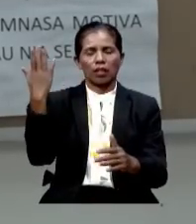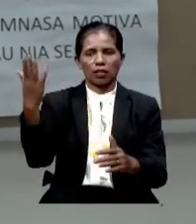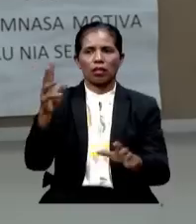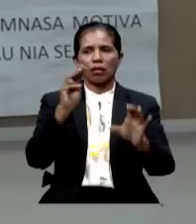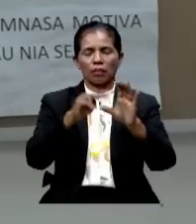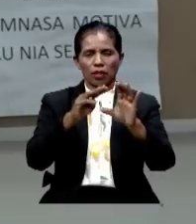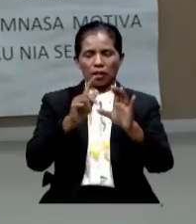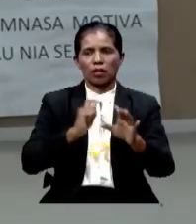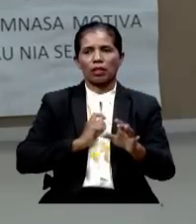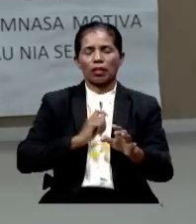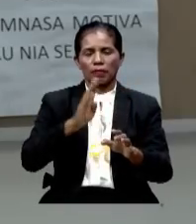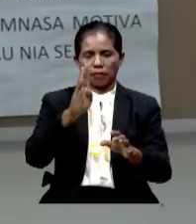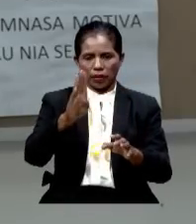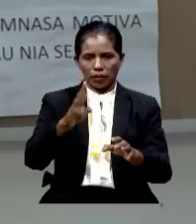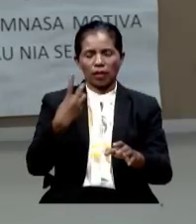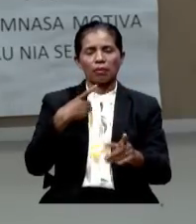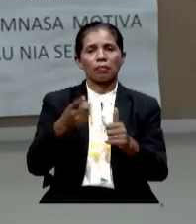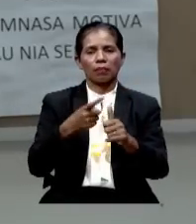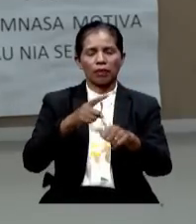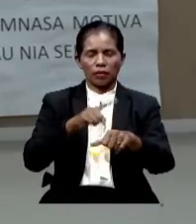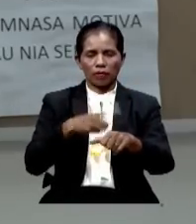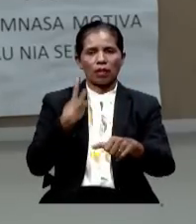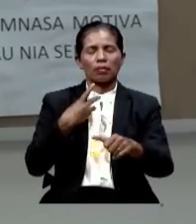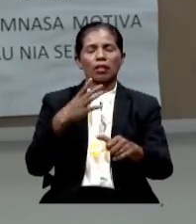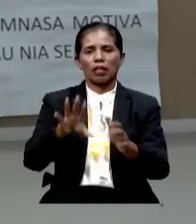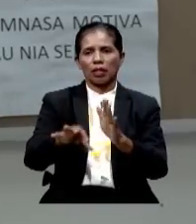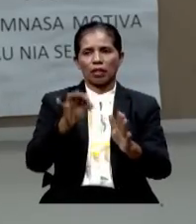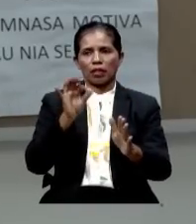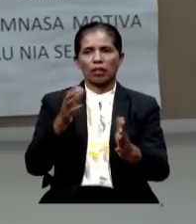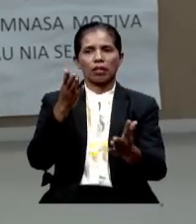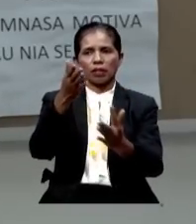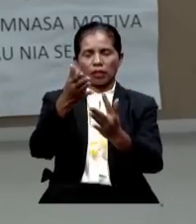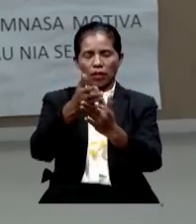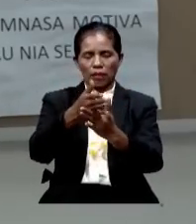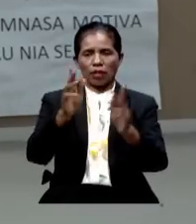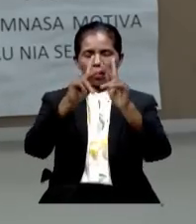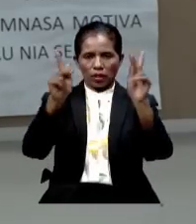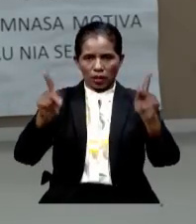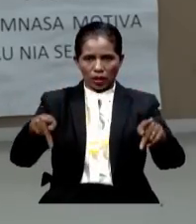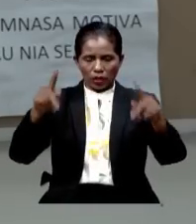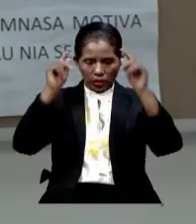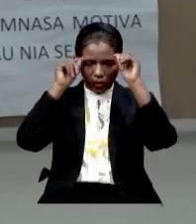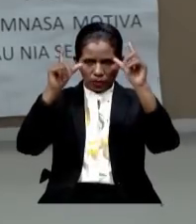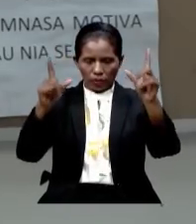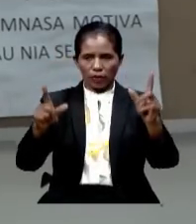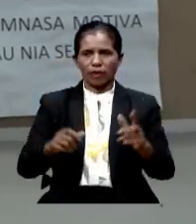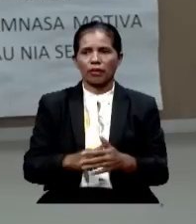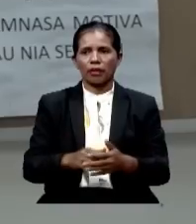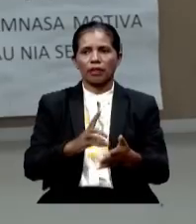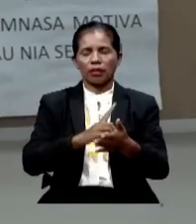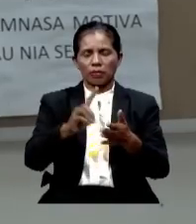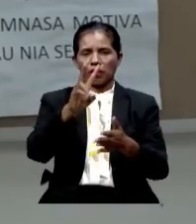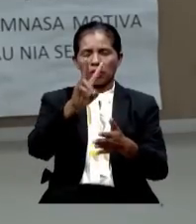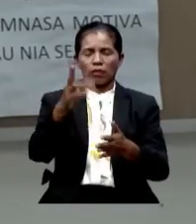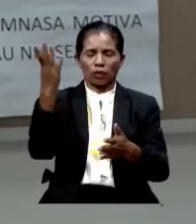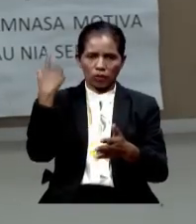mercado taibisi ne fai primeiro vez ami hetang tama iha loza timoroanian i sumana riu rua